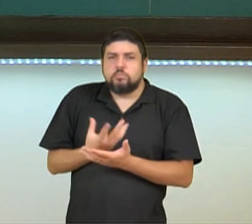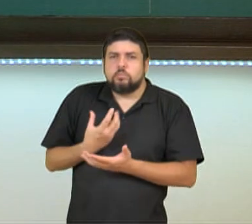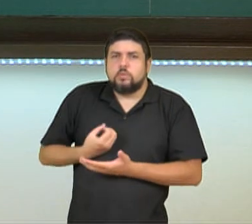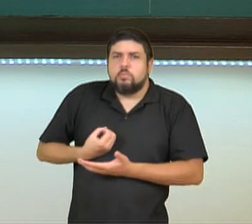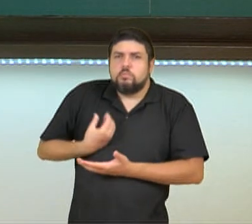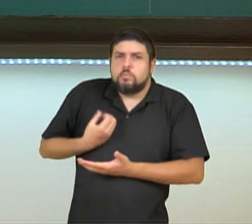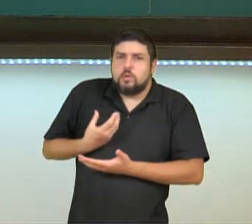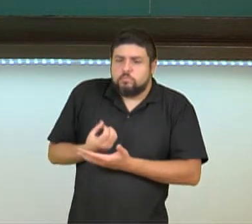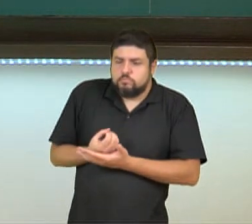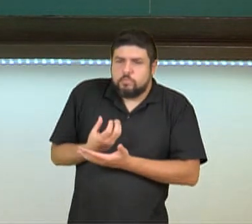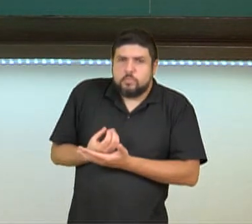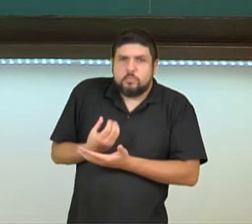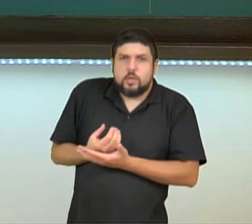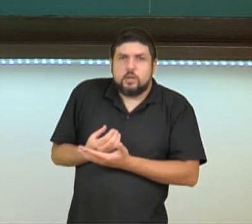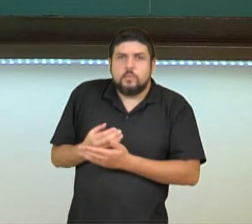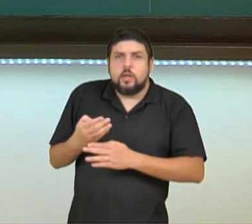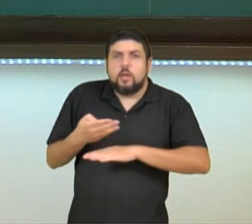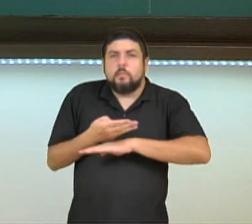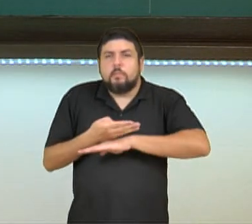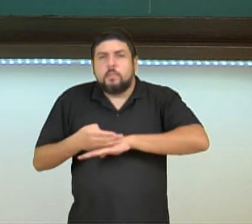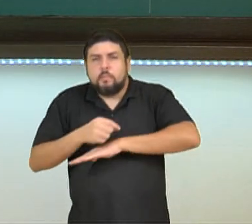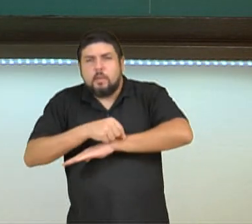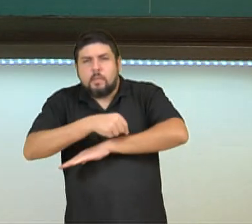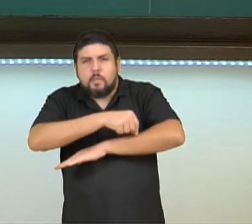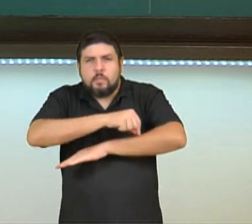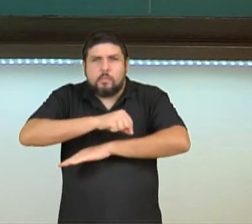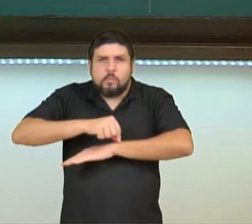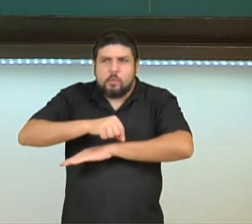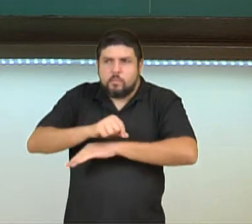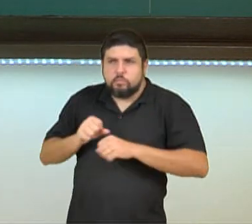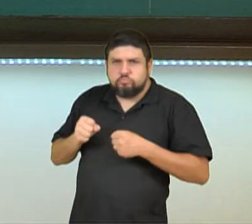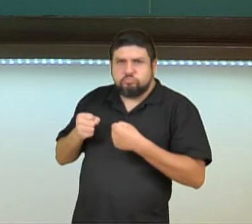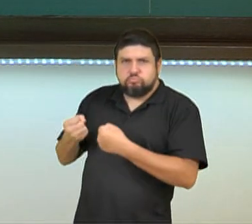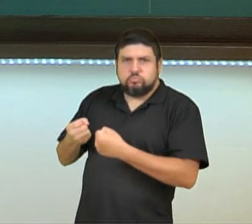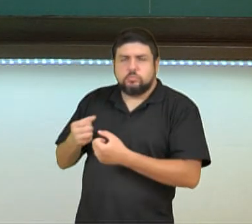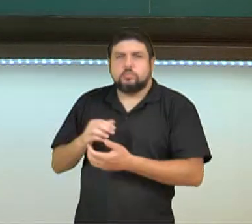também acontece ali, que são as nossas células de defesa.